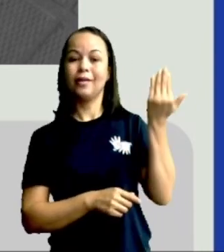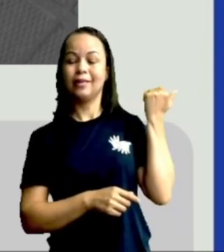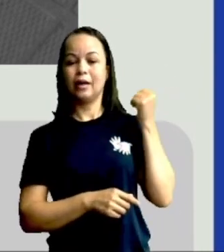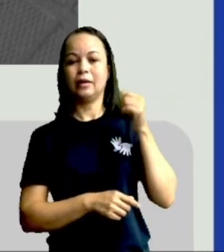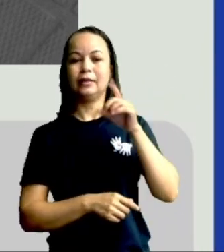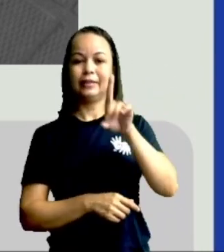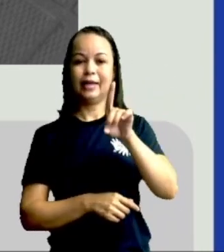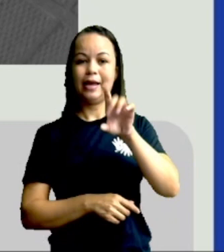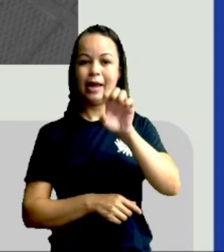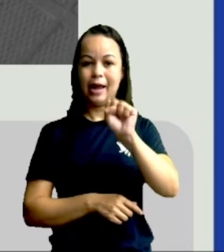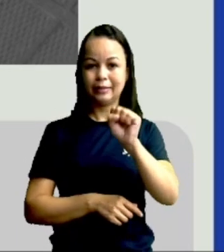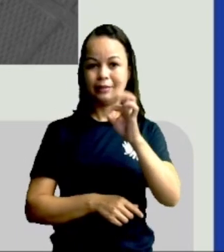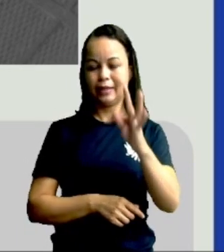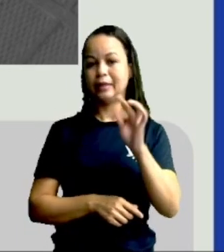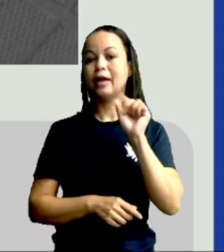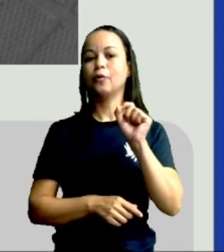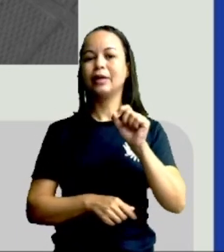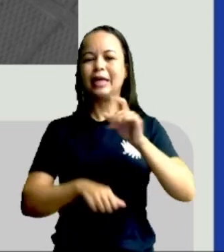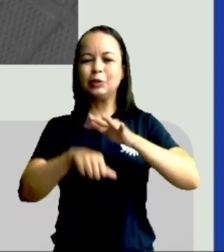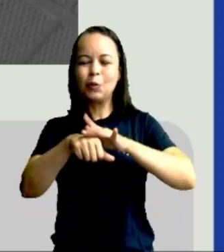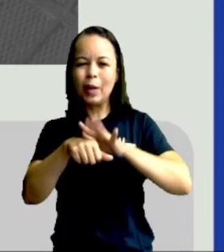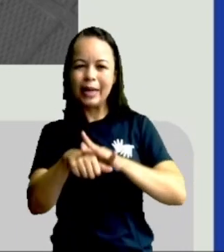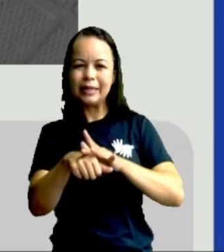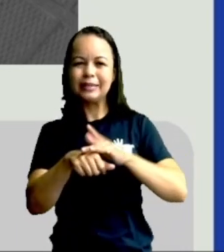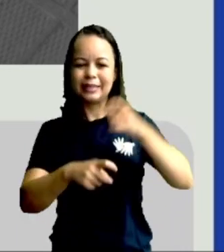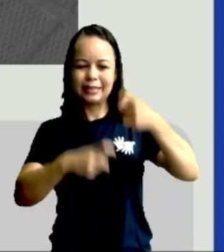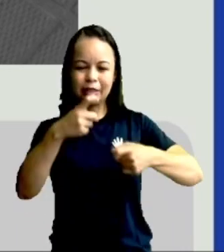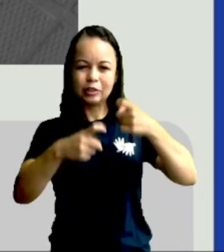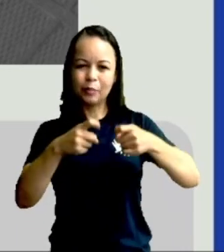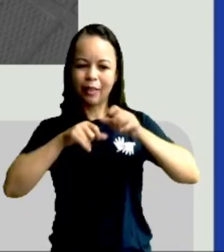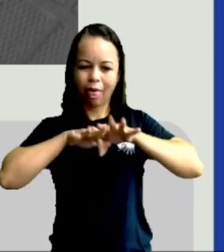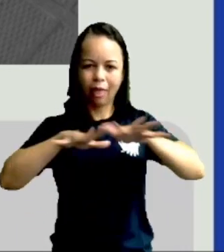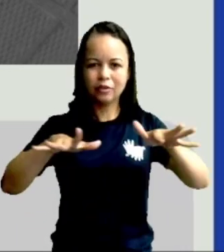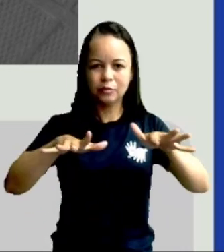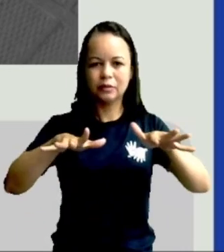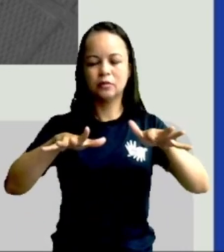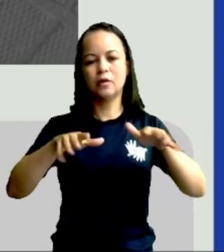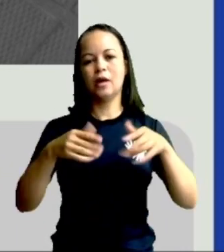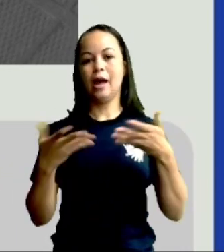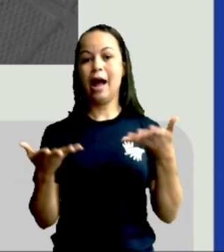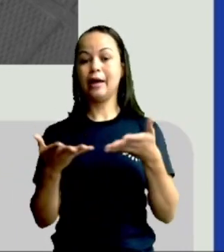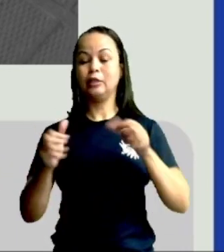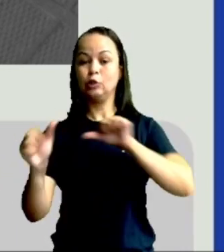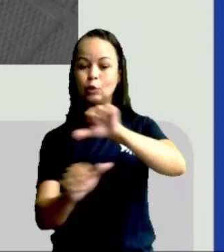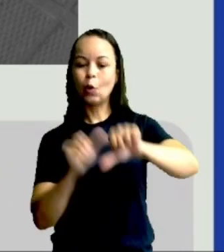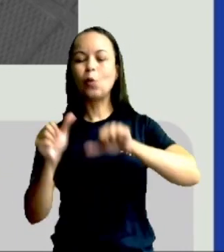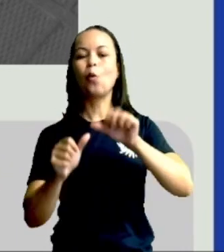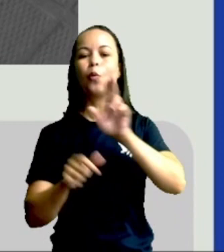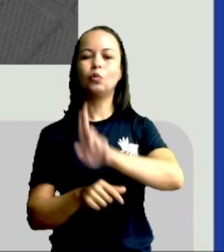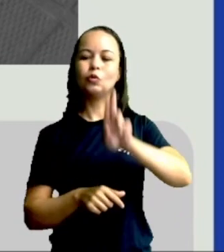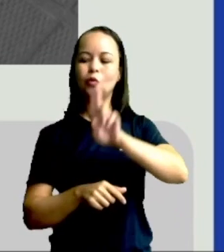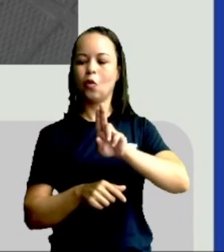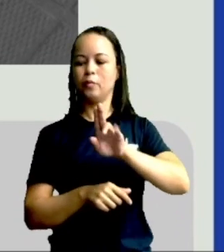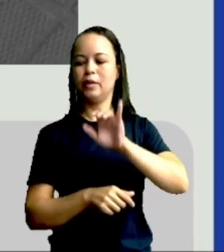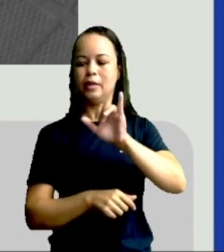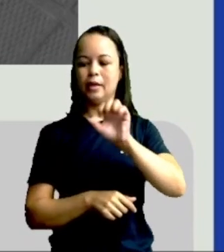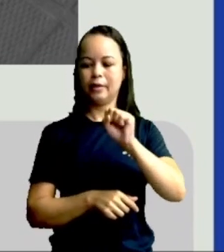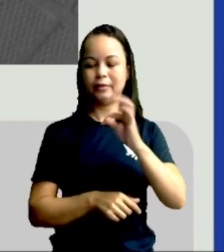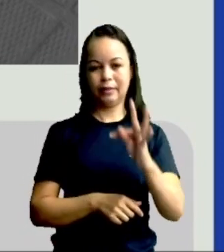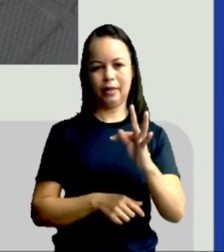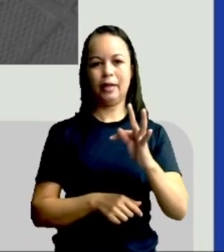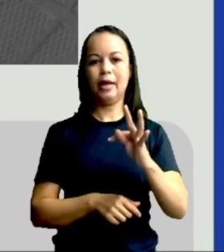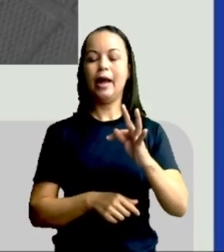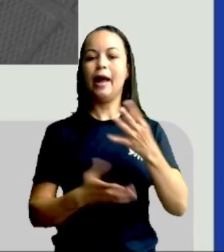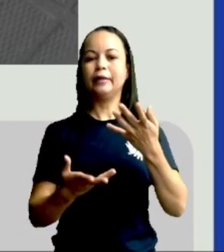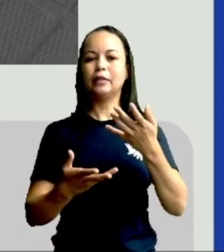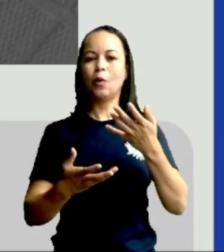eram doenças sexualmente transmissíveis. Passou-se a ser usado IST, que significa infecções sexualmente